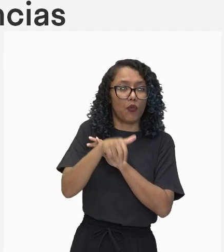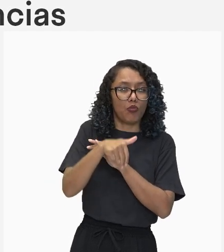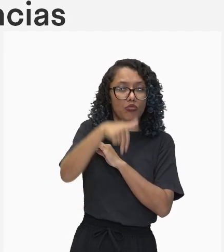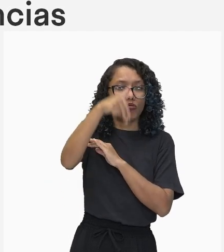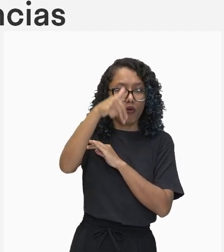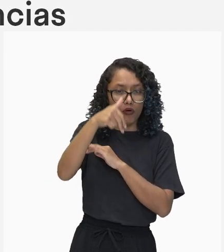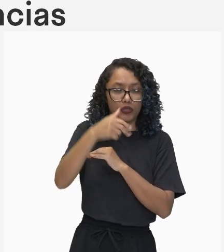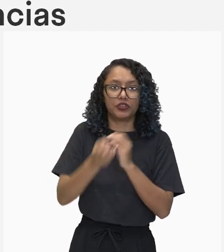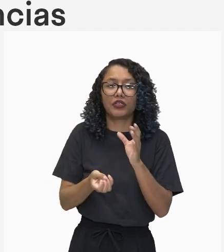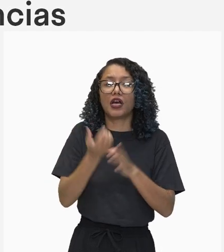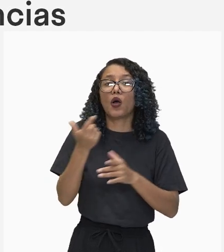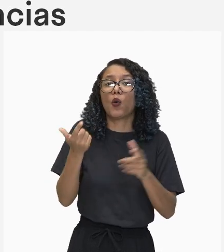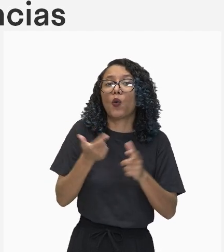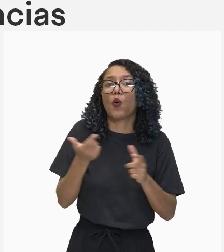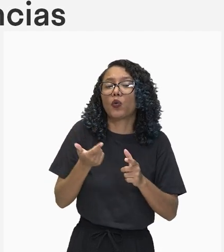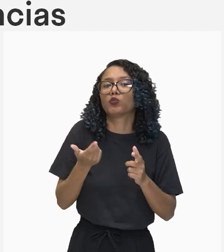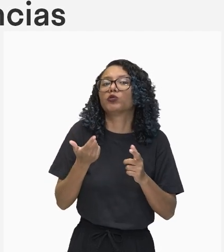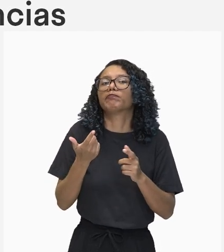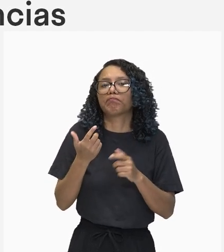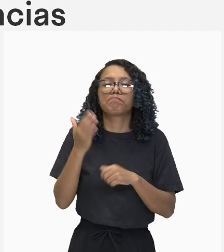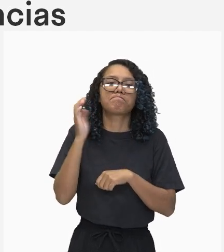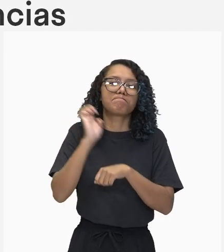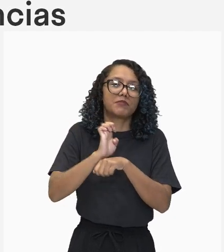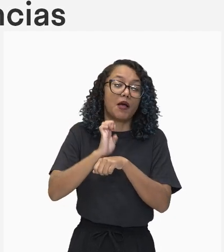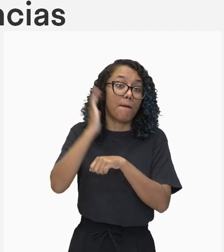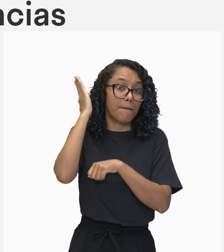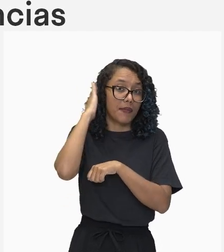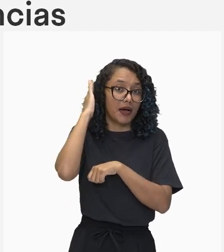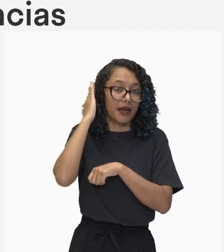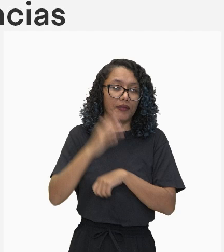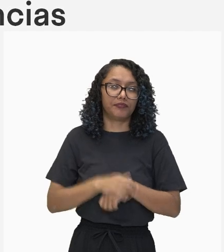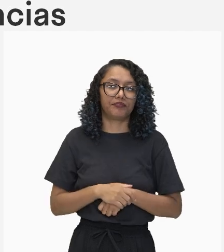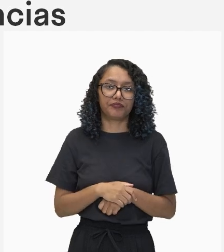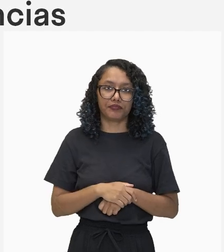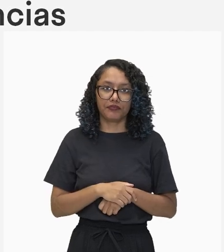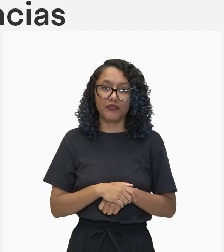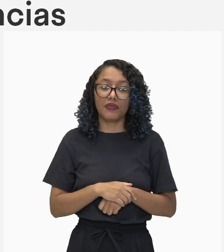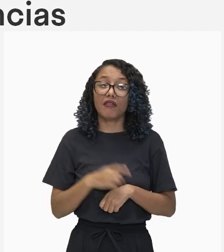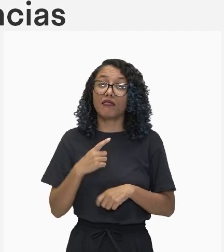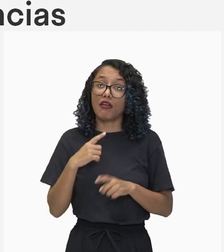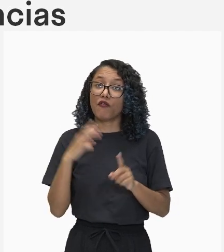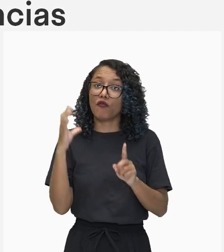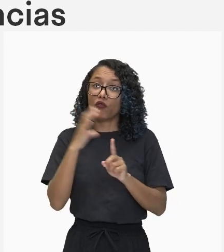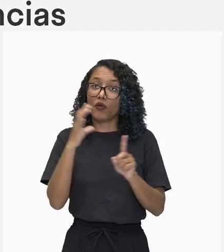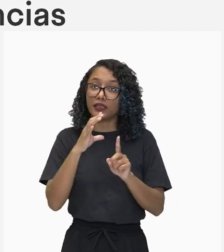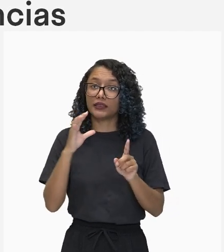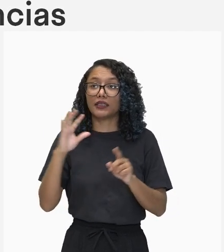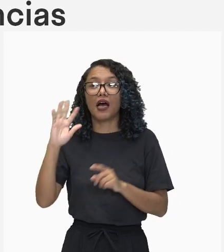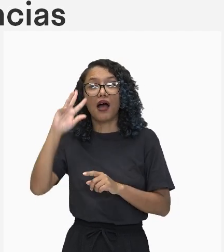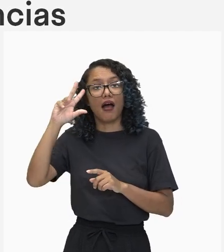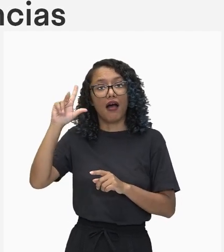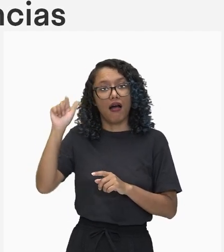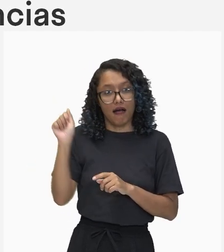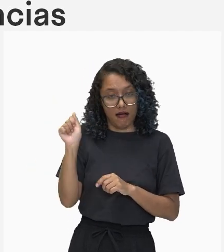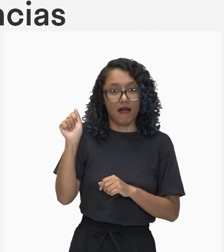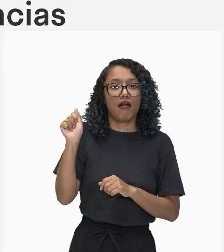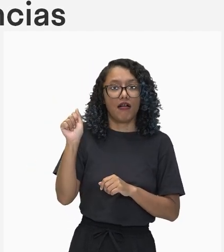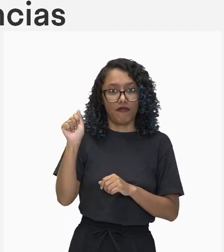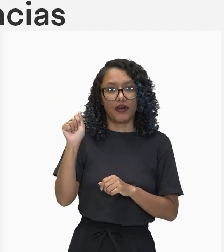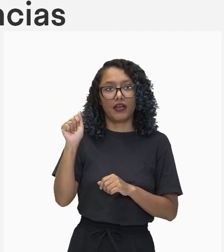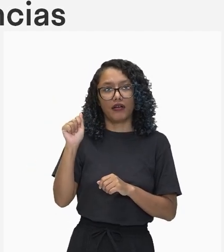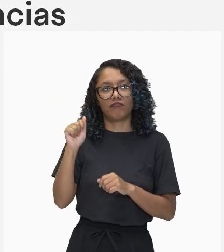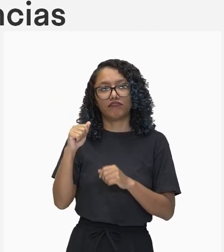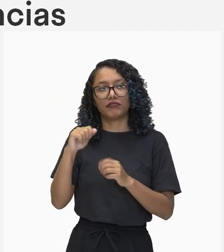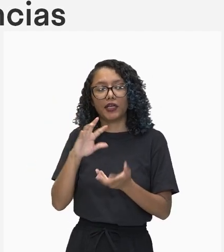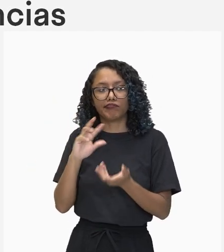no estado do Pará. Foi trazido ao Brasil pelos afrodescendentes. Posteriormente, foram